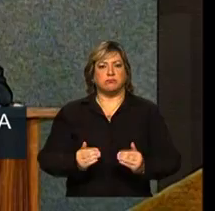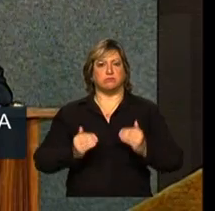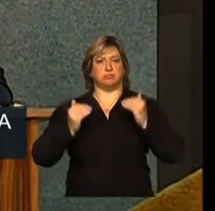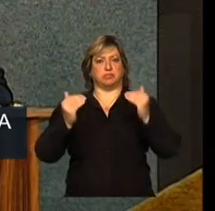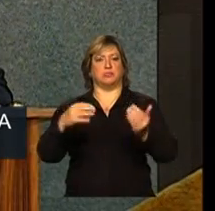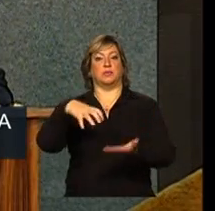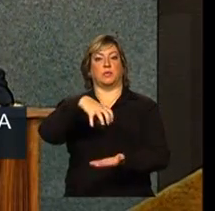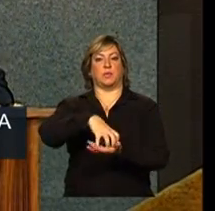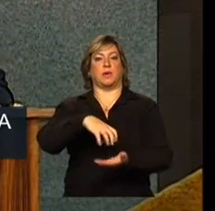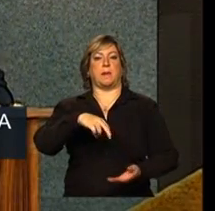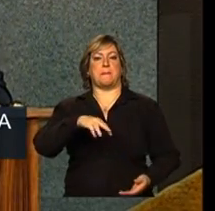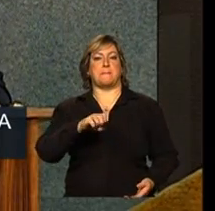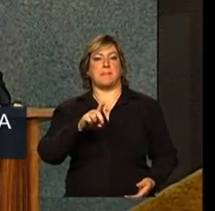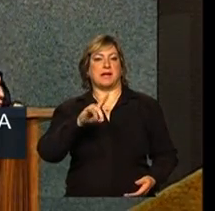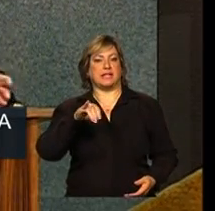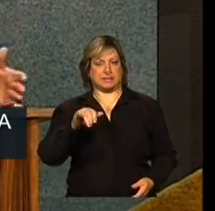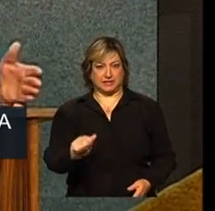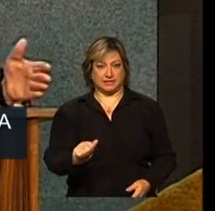classe média.